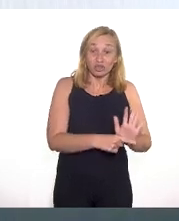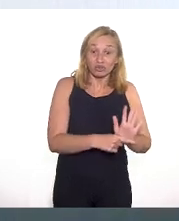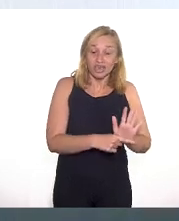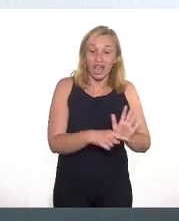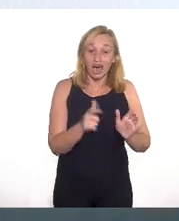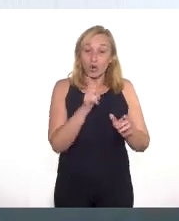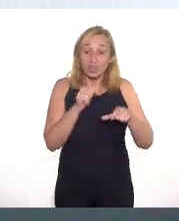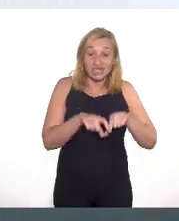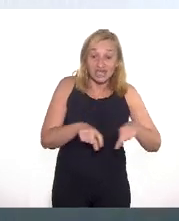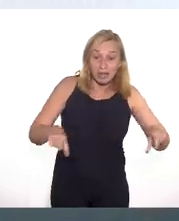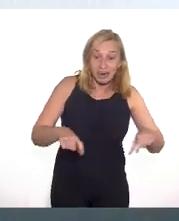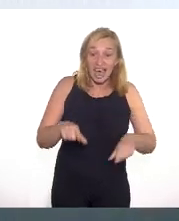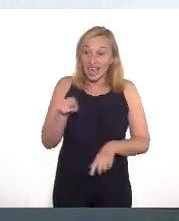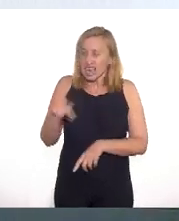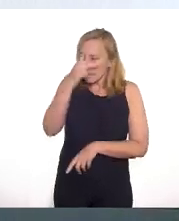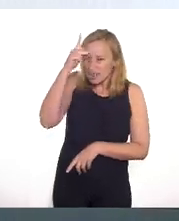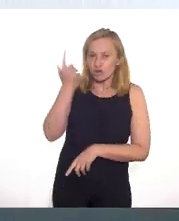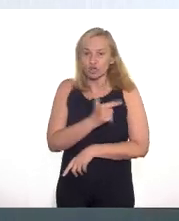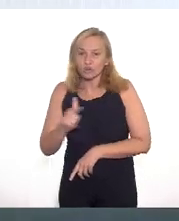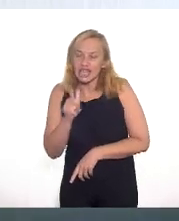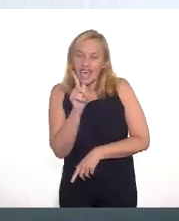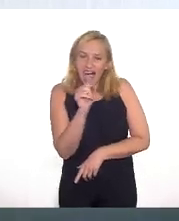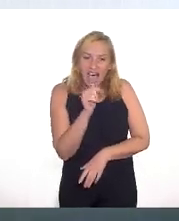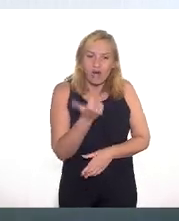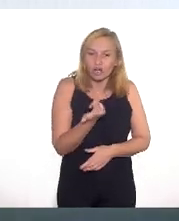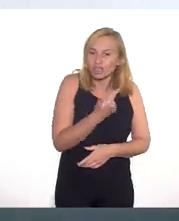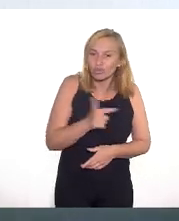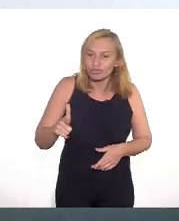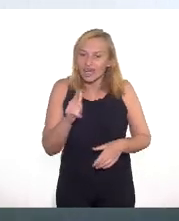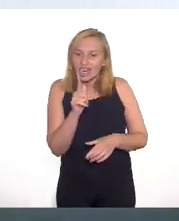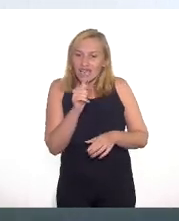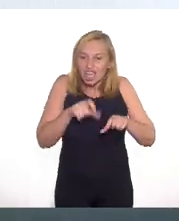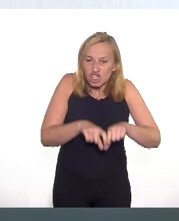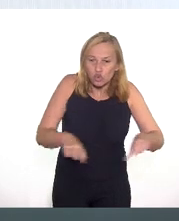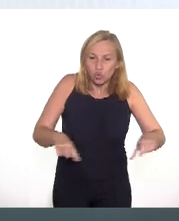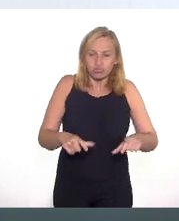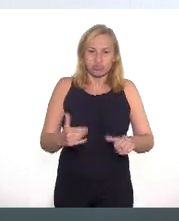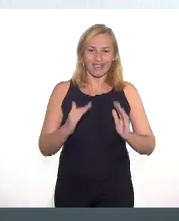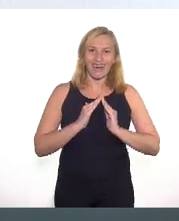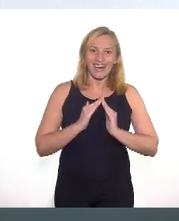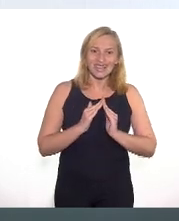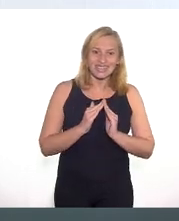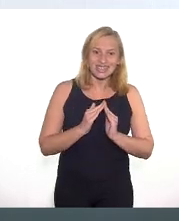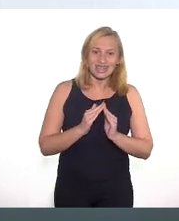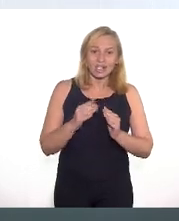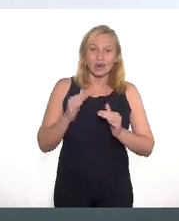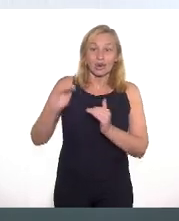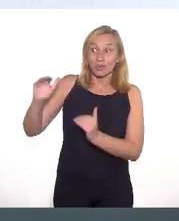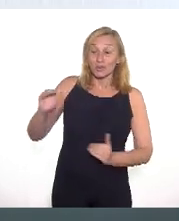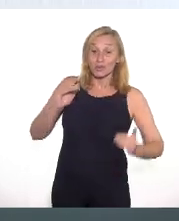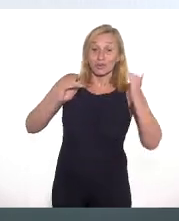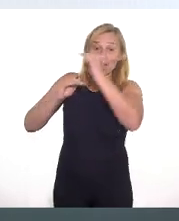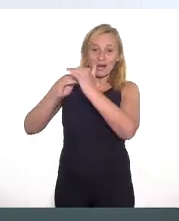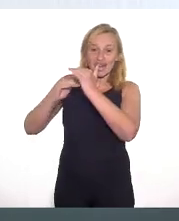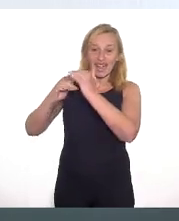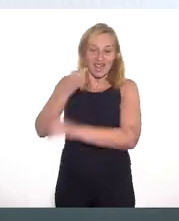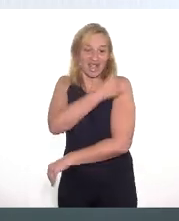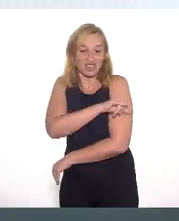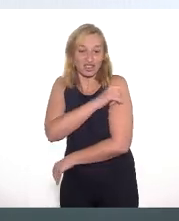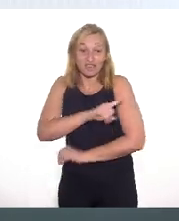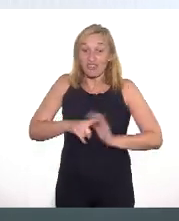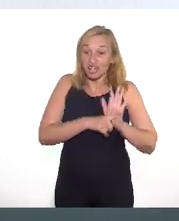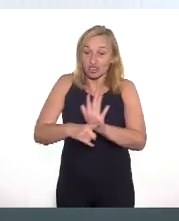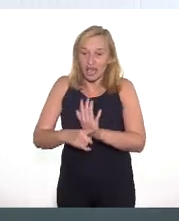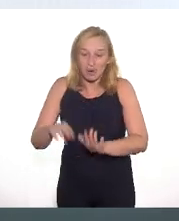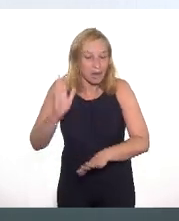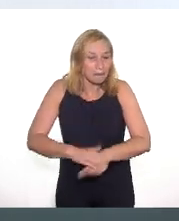saneamento, aquela pessoa que não tem água, que não tem esgoto em casa. E o Super RJ vai atender aquele que